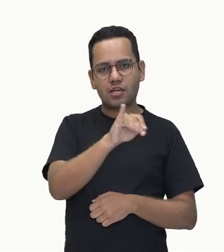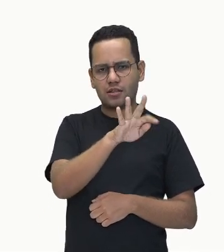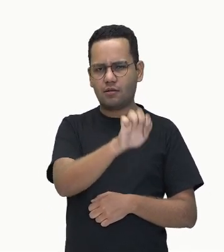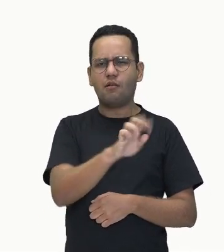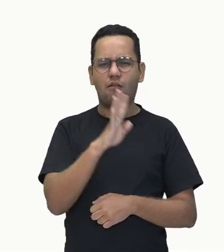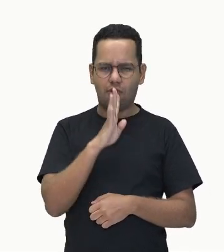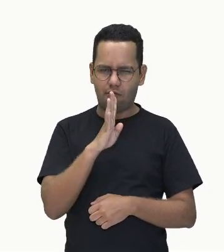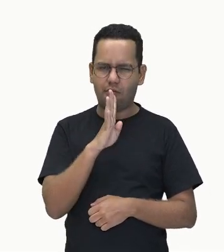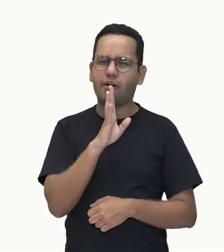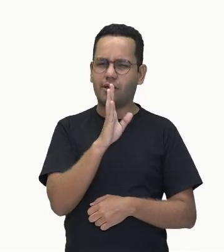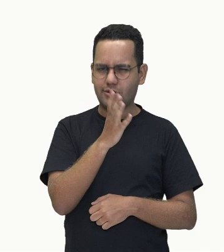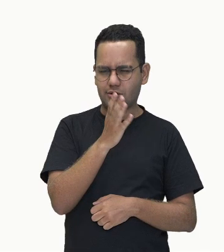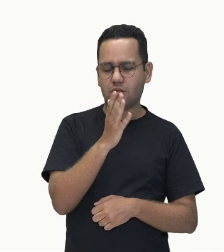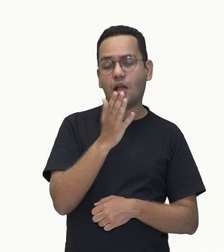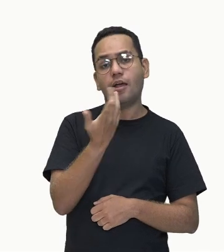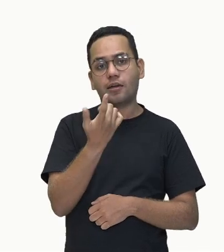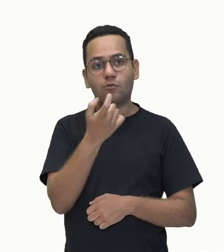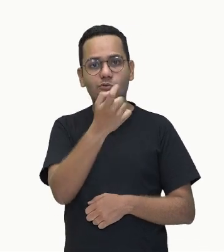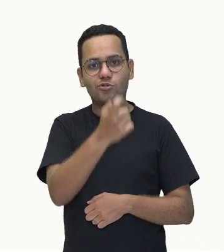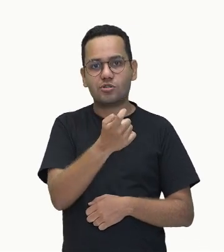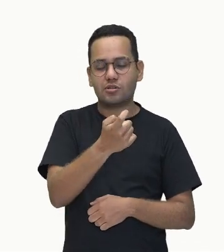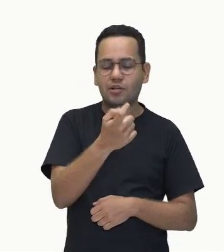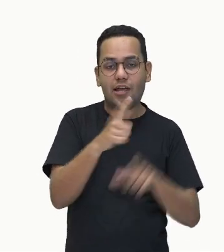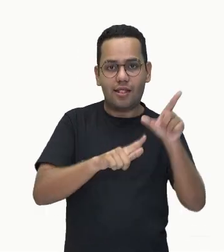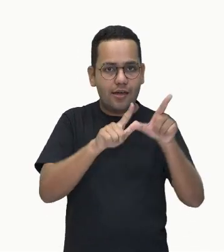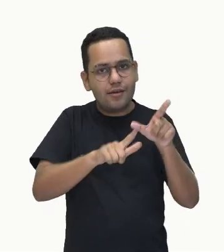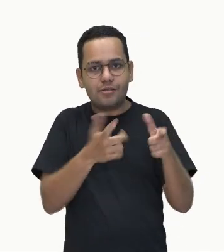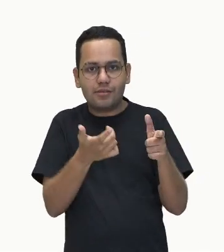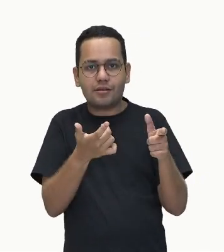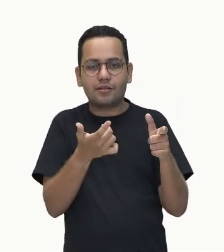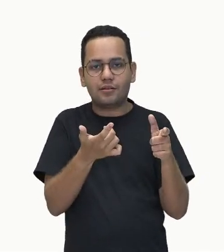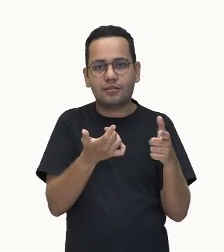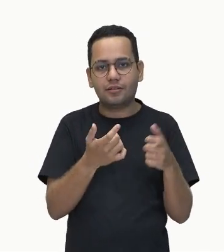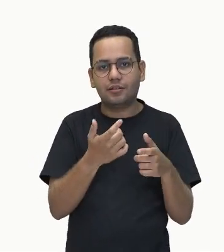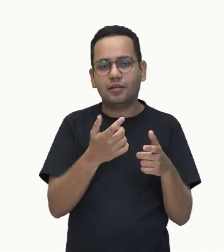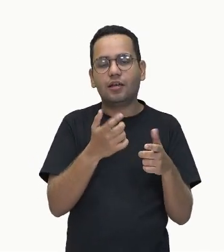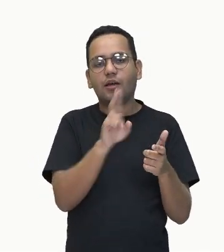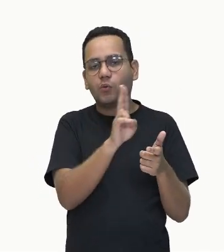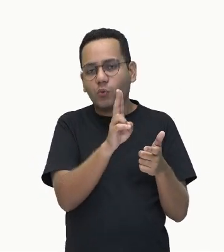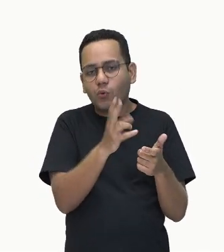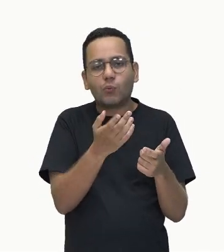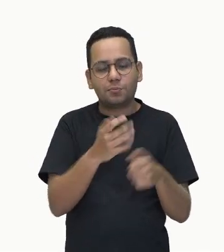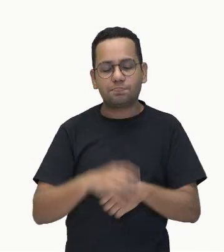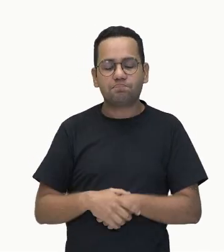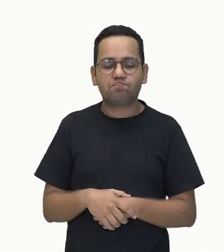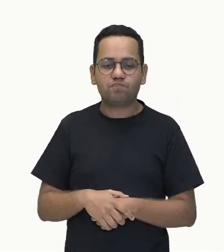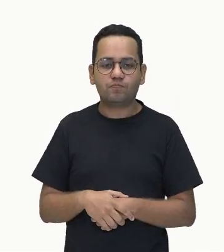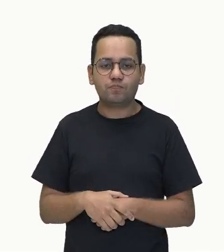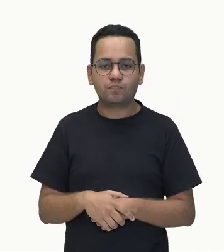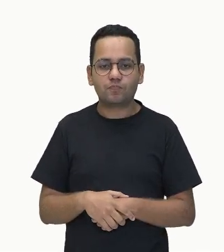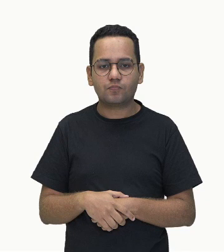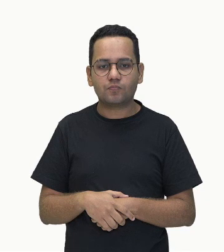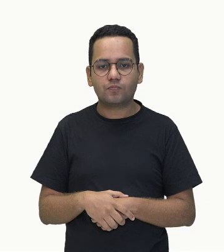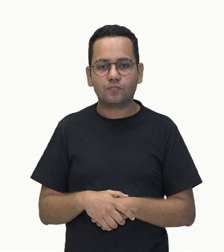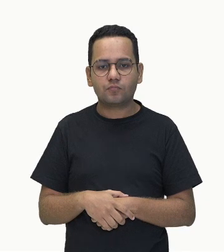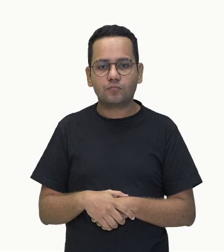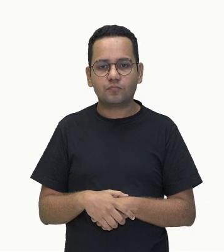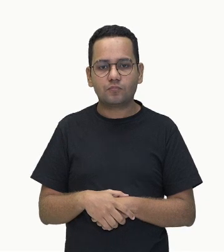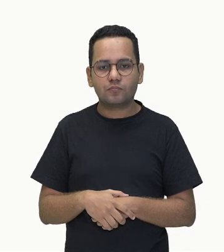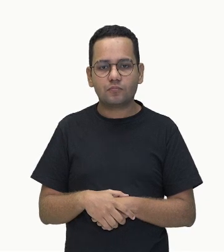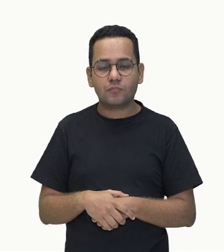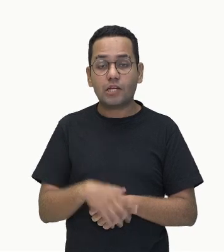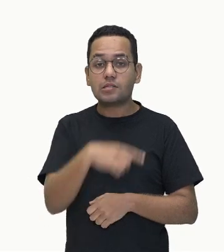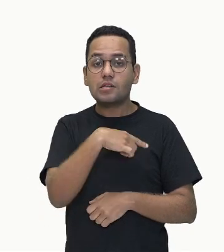aquele valor que nós não conhecemos né Na matemática a gente chama de incógnita se encontra